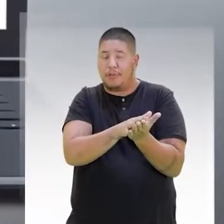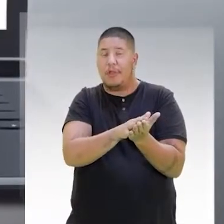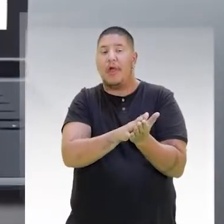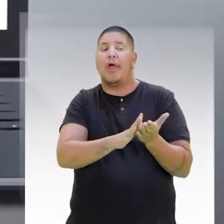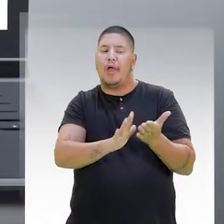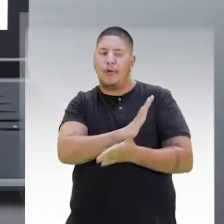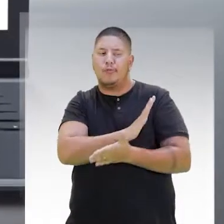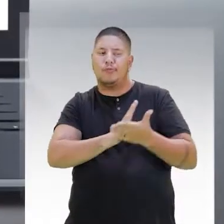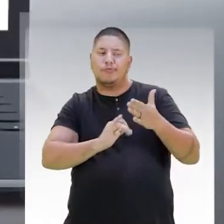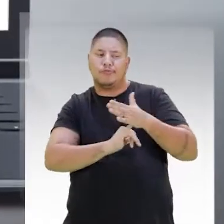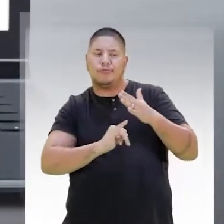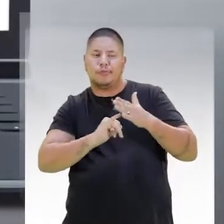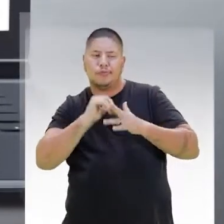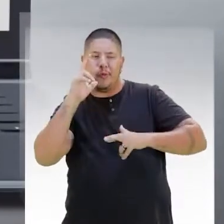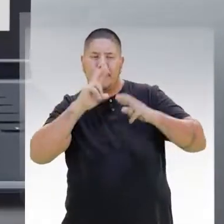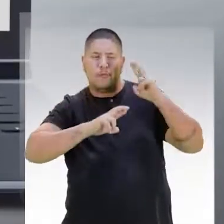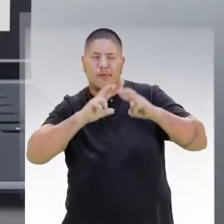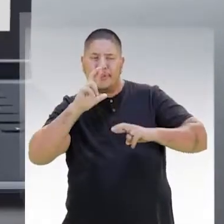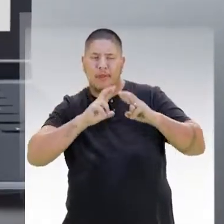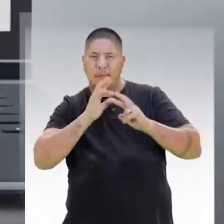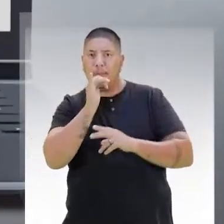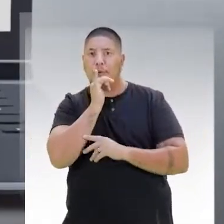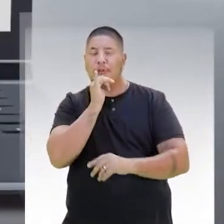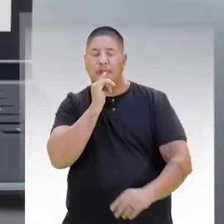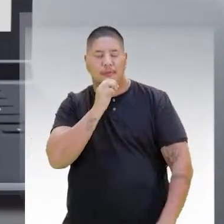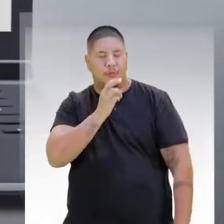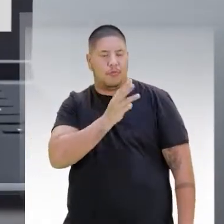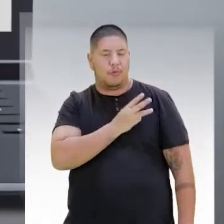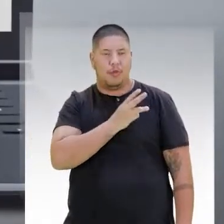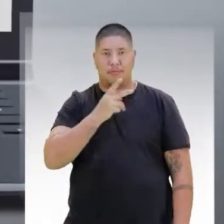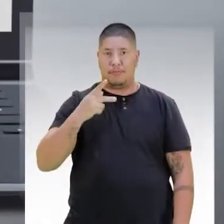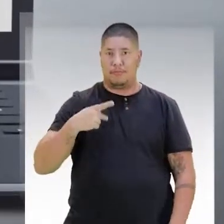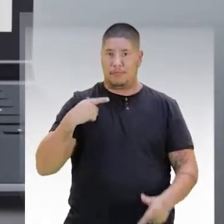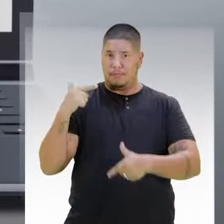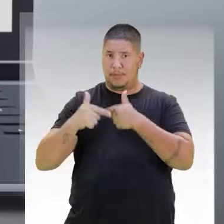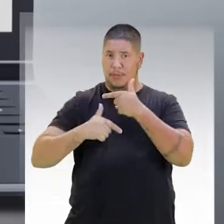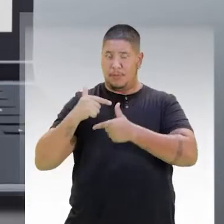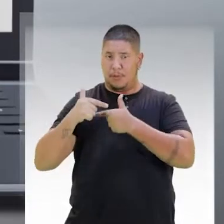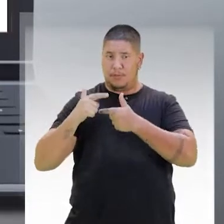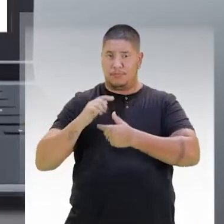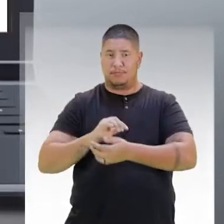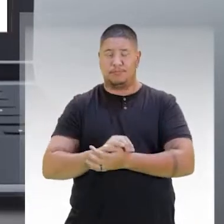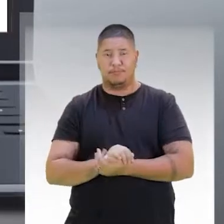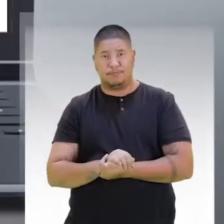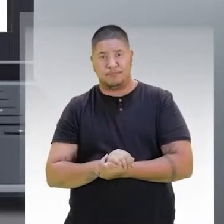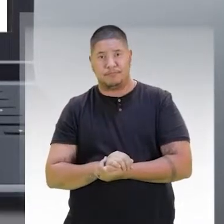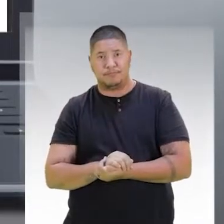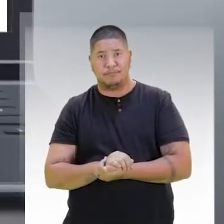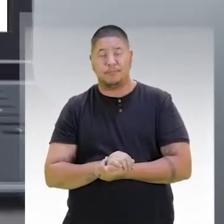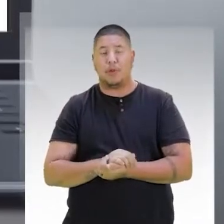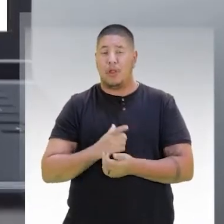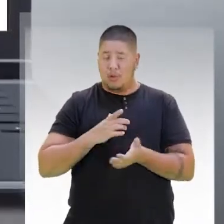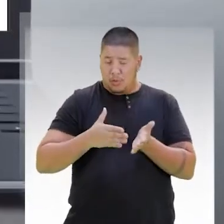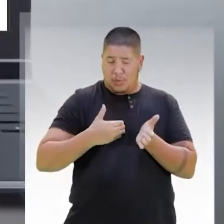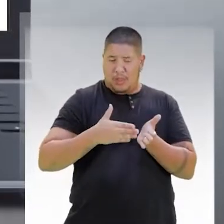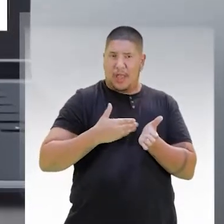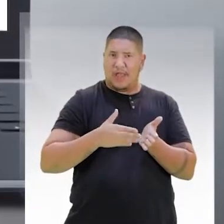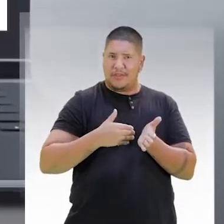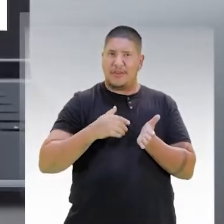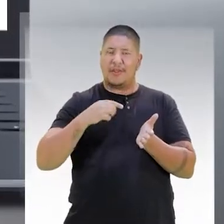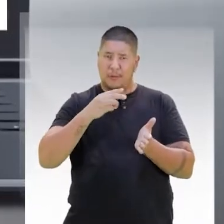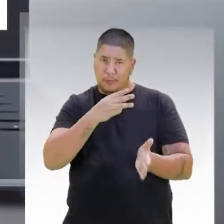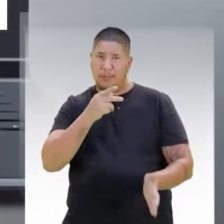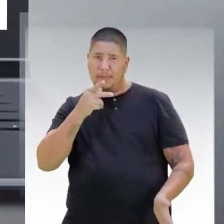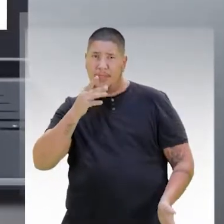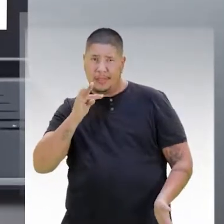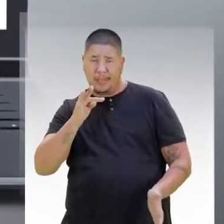fazem a fiscalização, entre eles o Ministério Público do Trabalho. Por meio de cartilhas, o MPT reforça